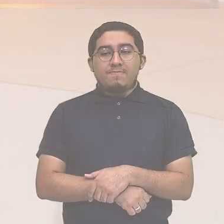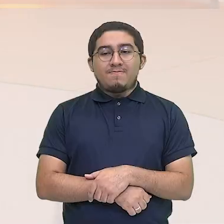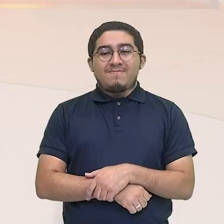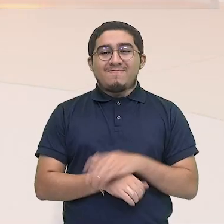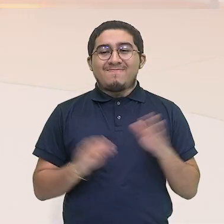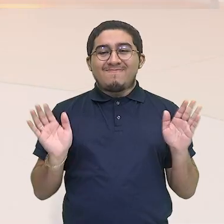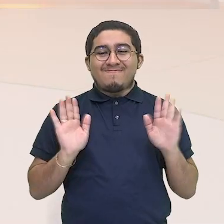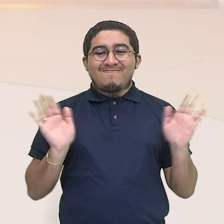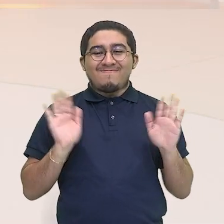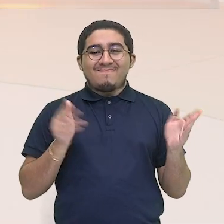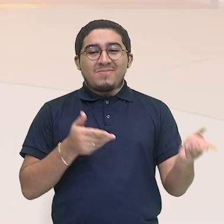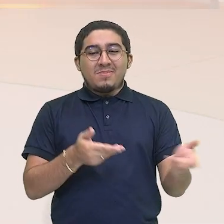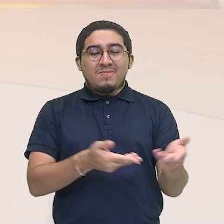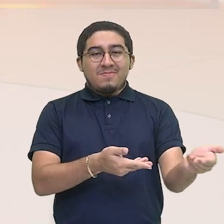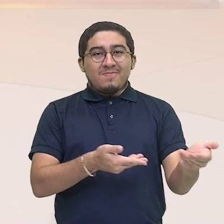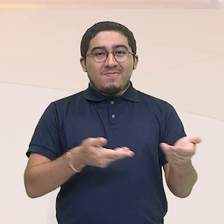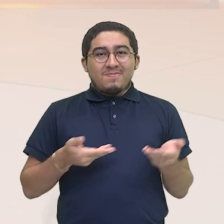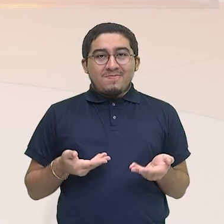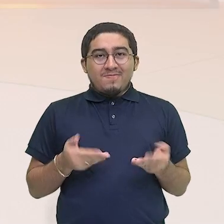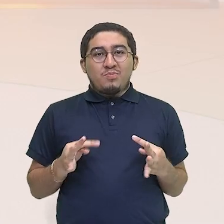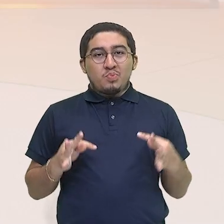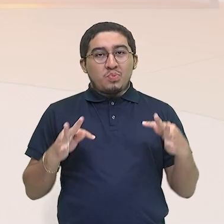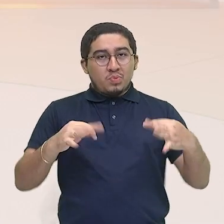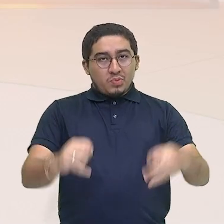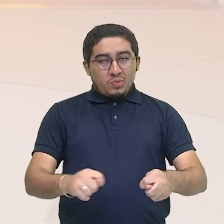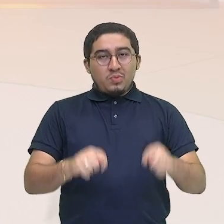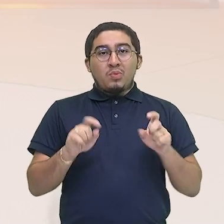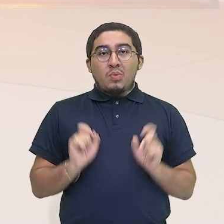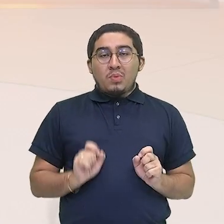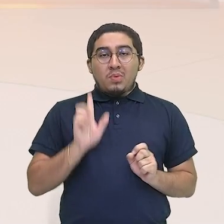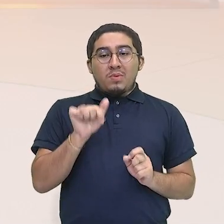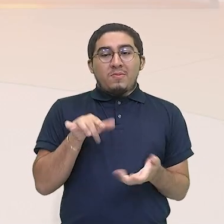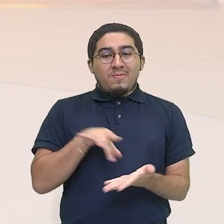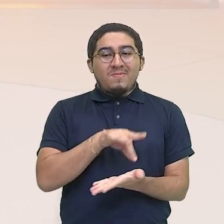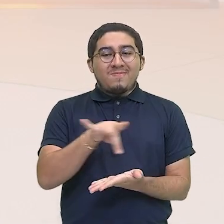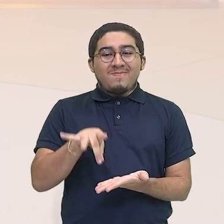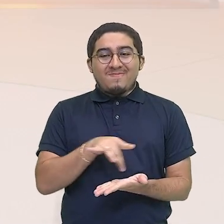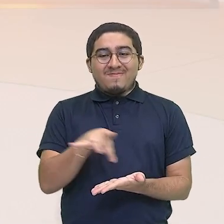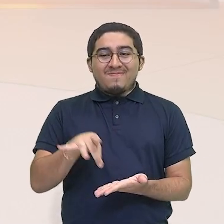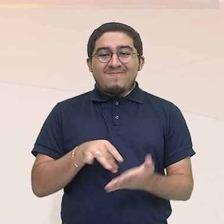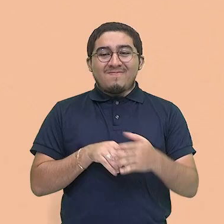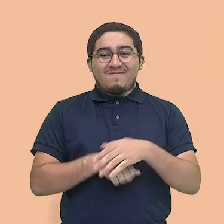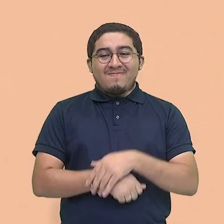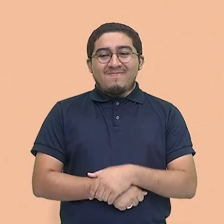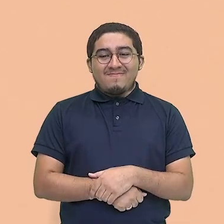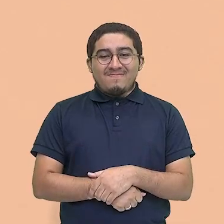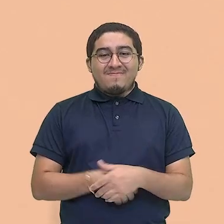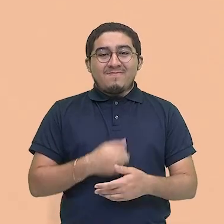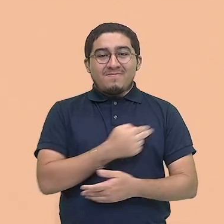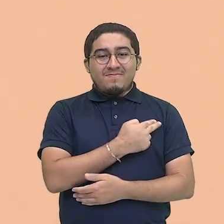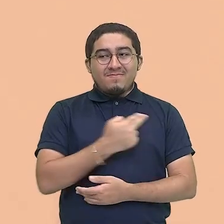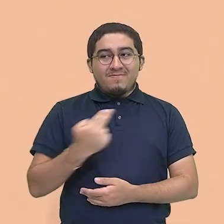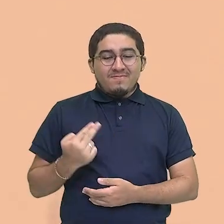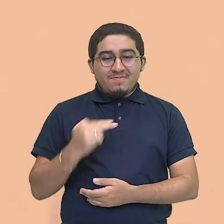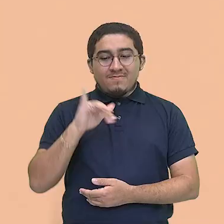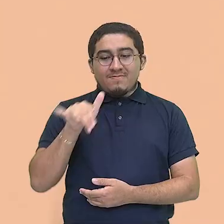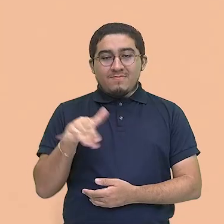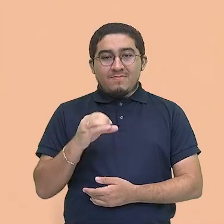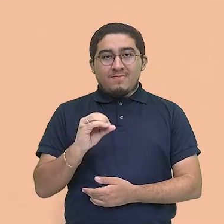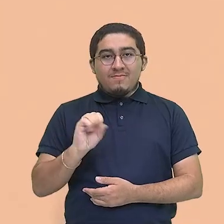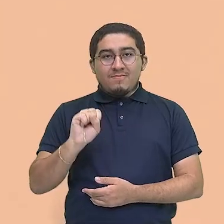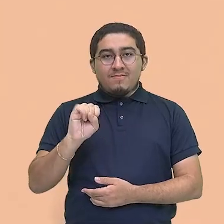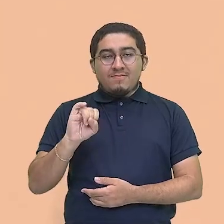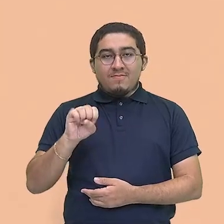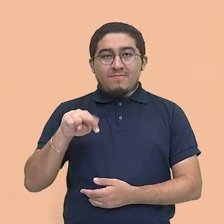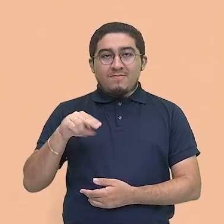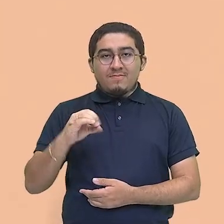Olá, sejam todos e todas muito bem-vindos e bem-vindas ao Centro de Mídia de Educação do Amazonas. Eu sou o professor Josino Malagueta,